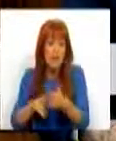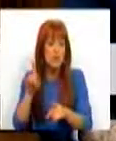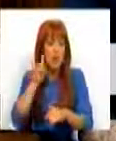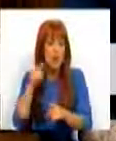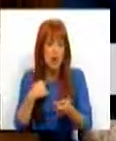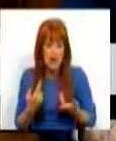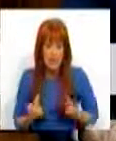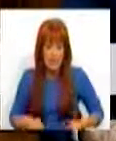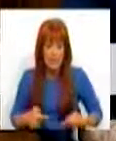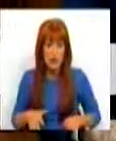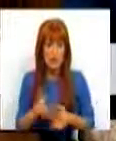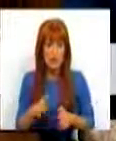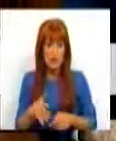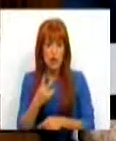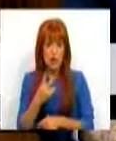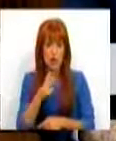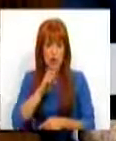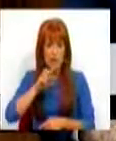pela Oliver Wyman,